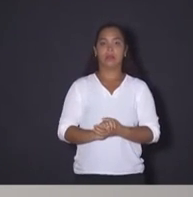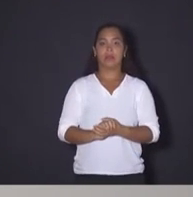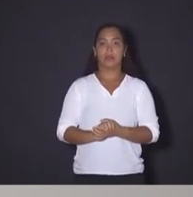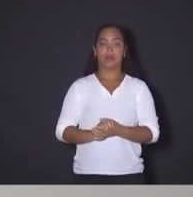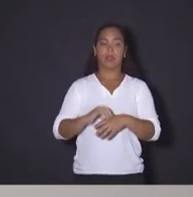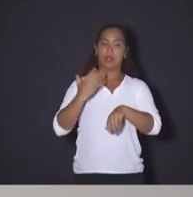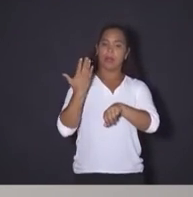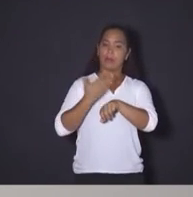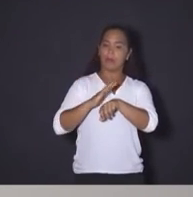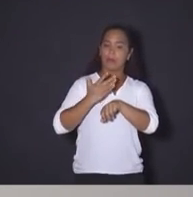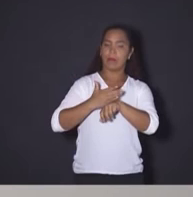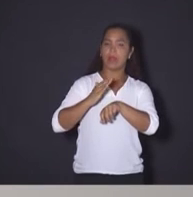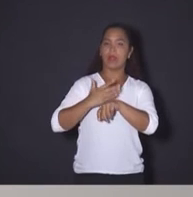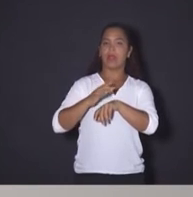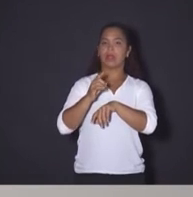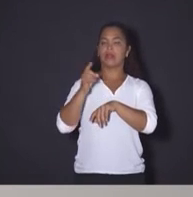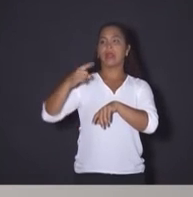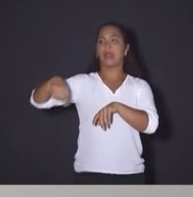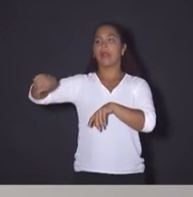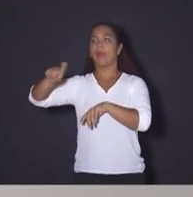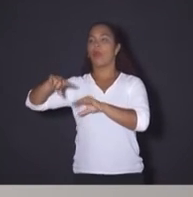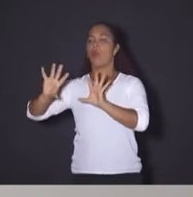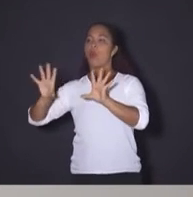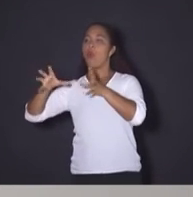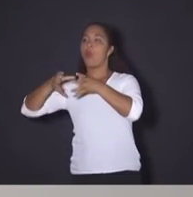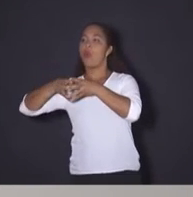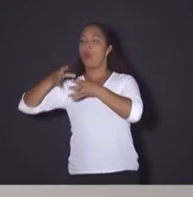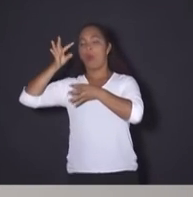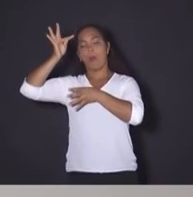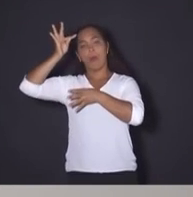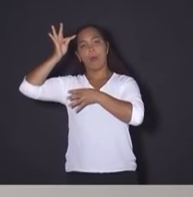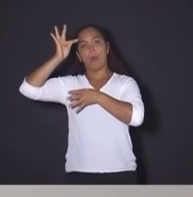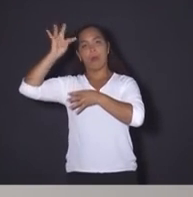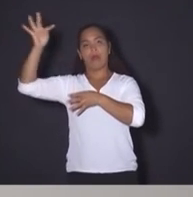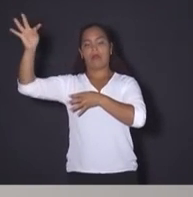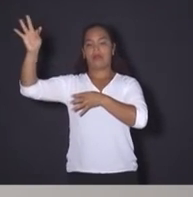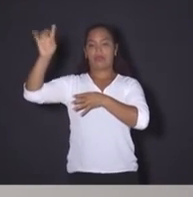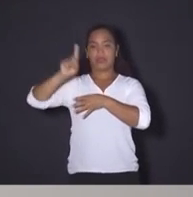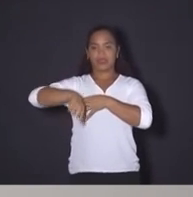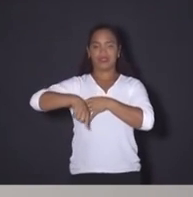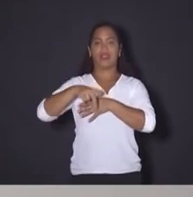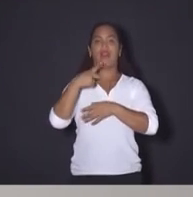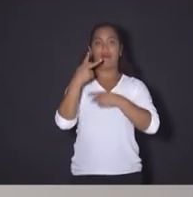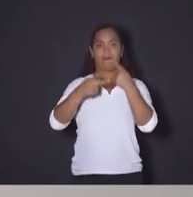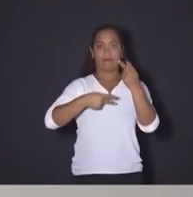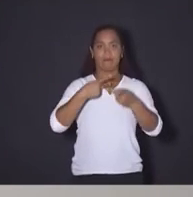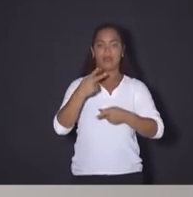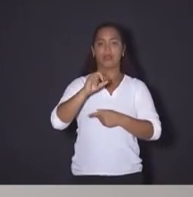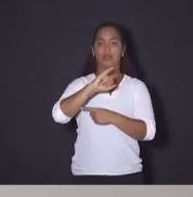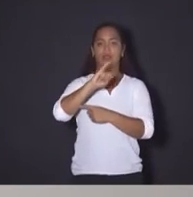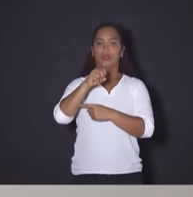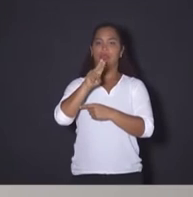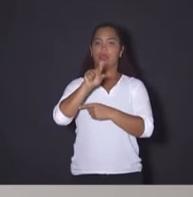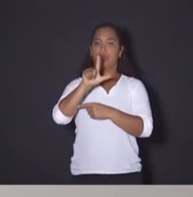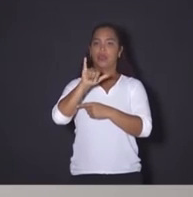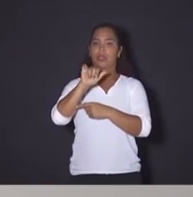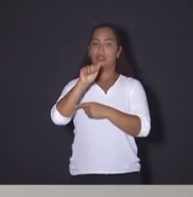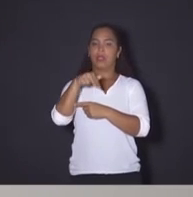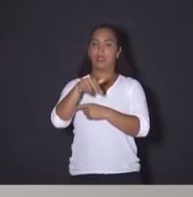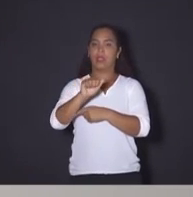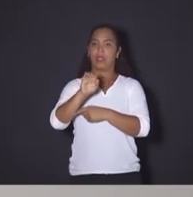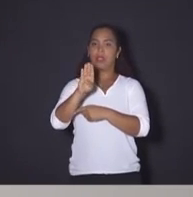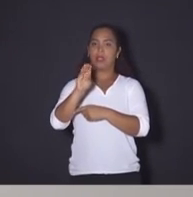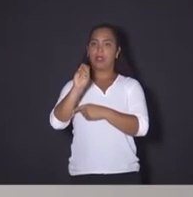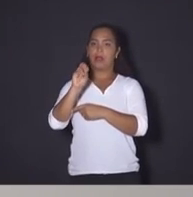por pensadores é que nós citamos como nossas grandes como juliana borges que a